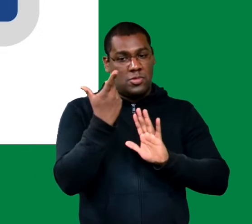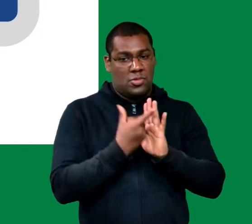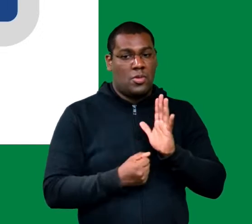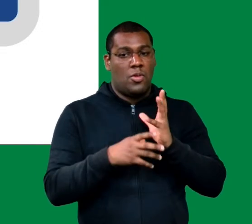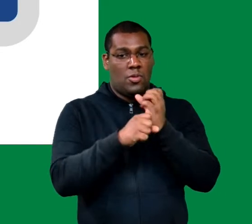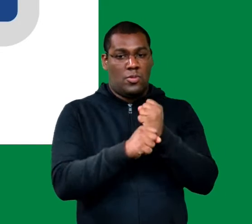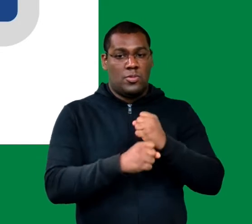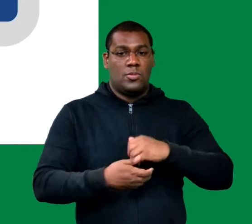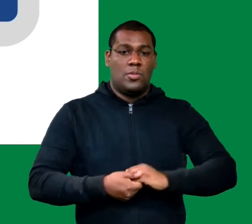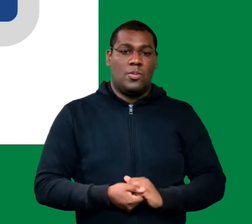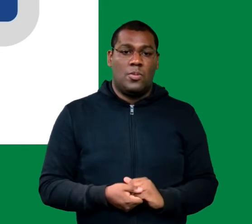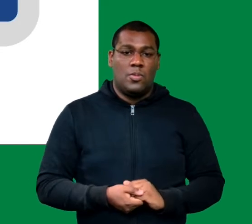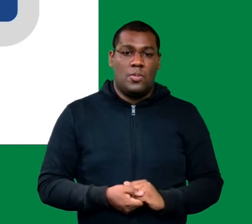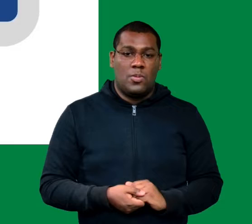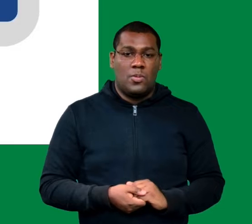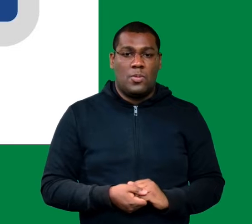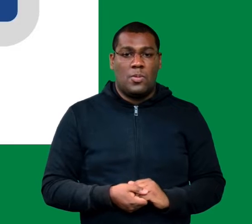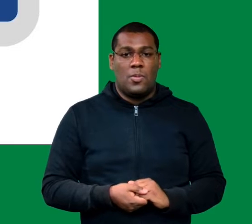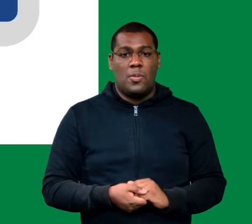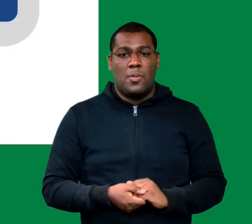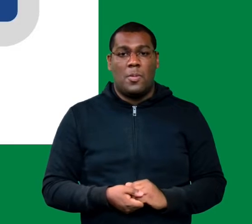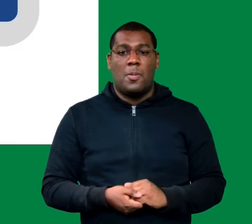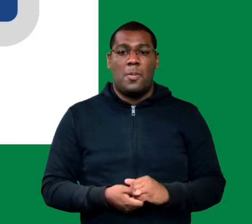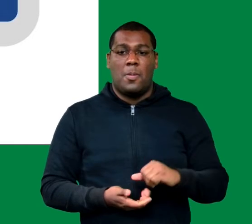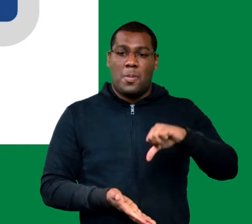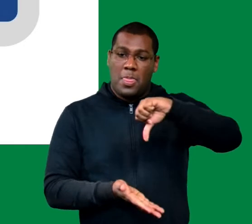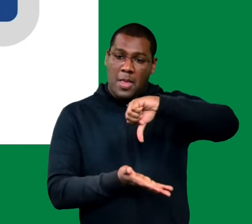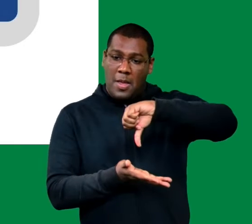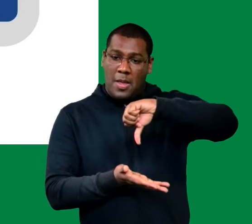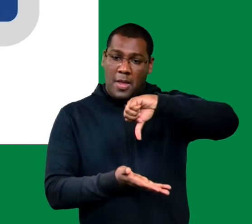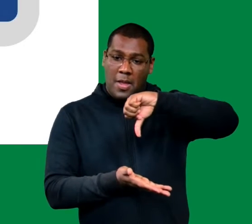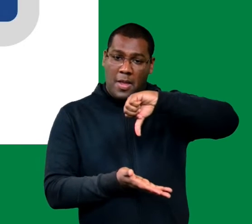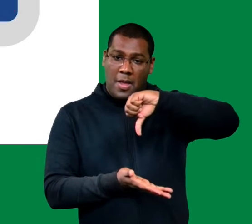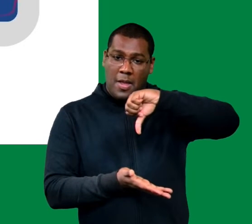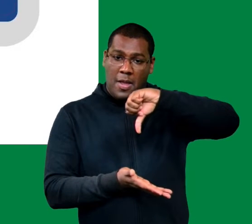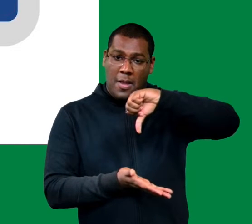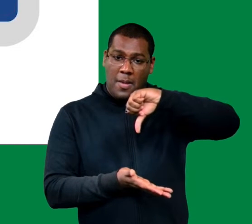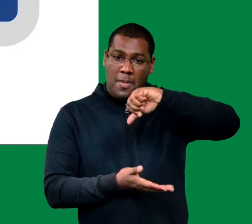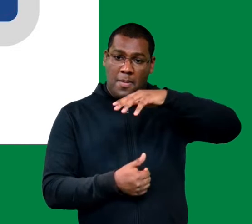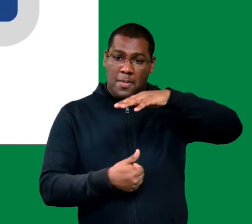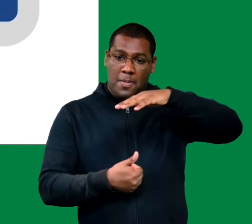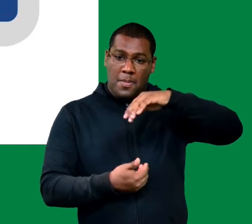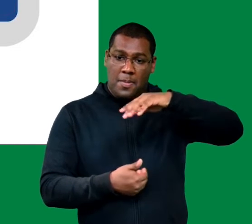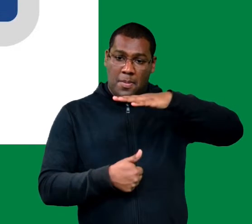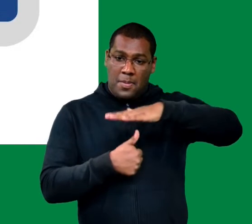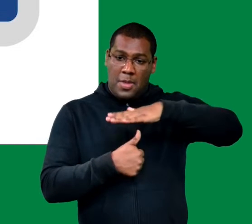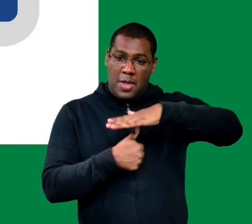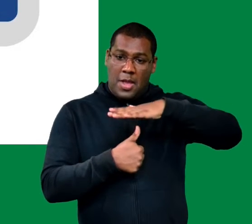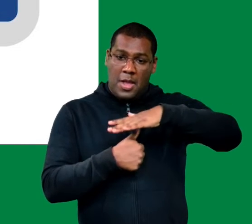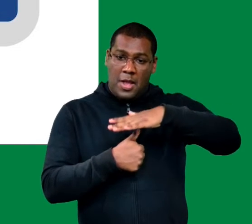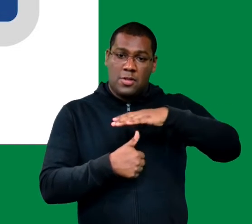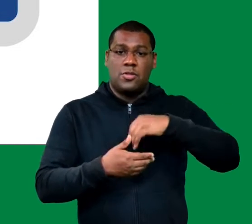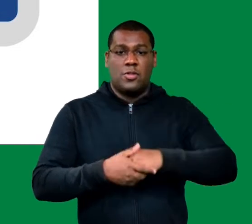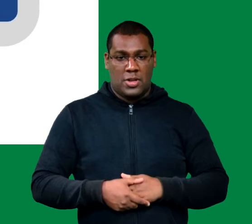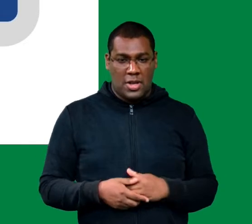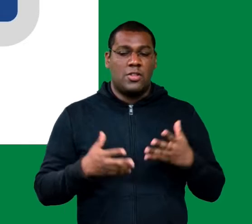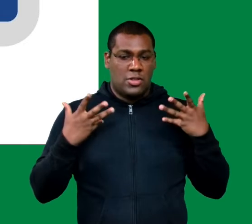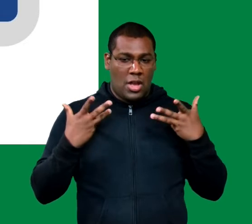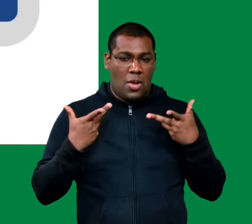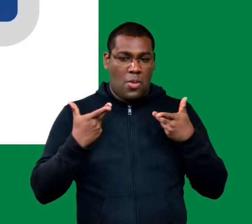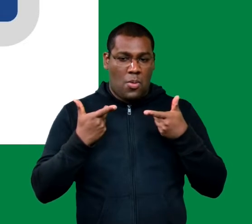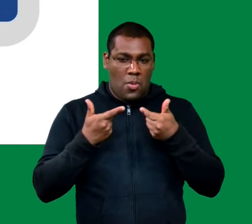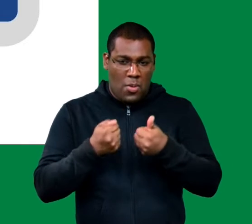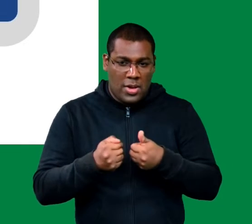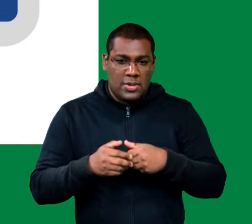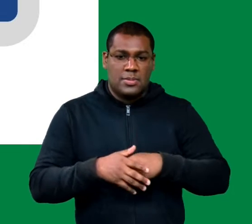estudantil. E no caso da reitoria e qualidade e eficiência, esses dois blocos terão cálculo distribuído